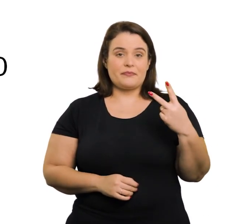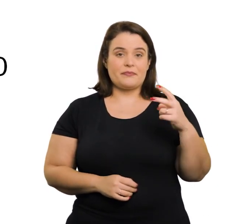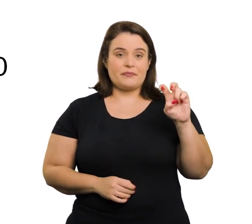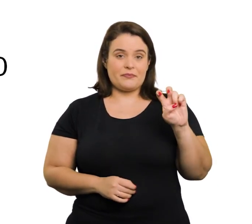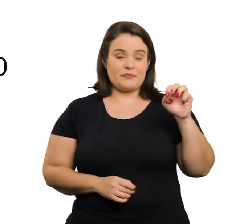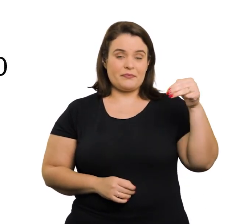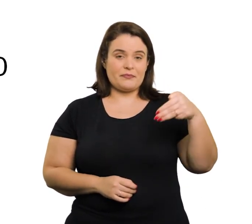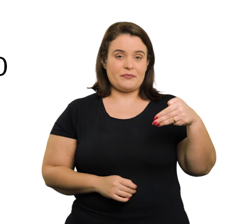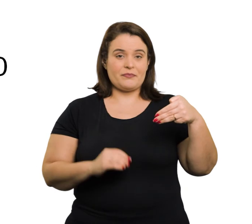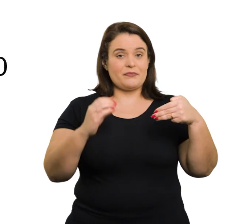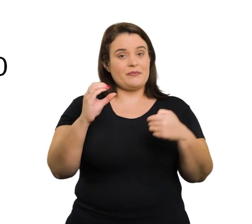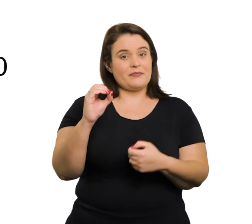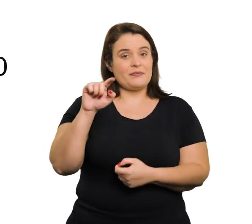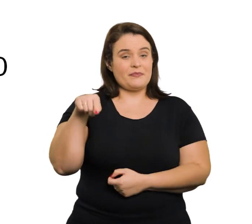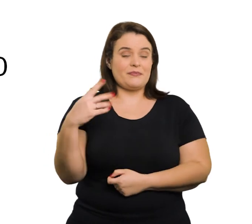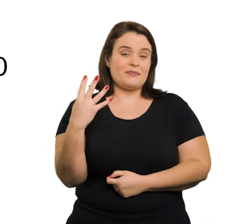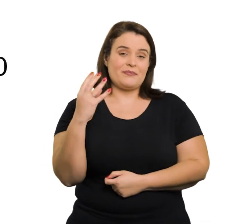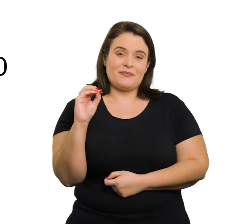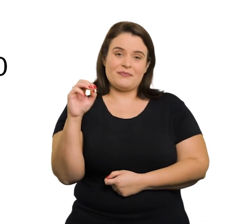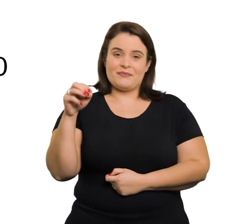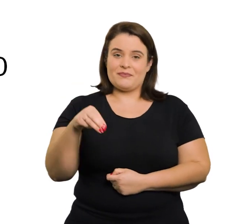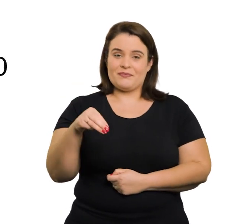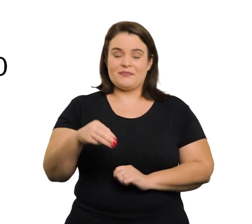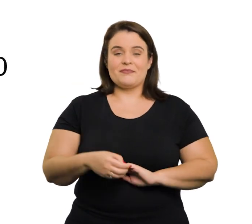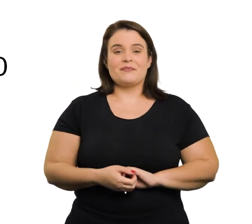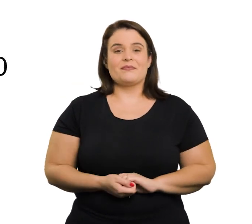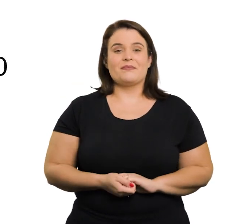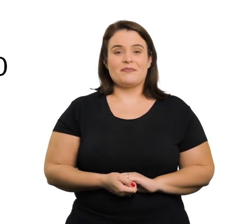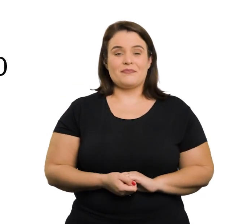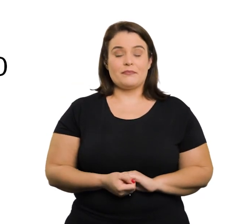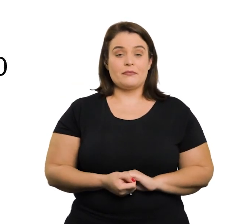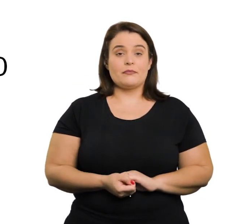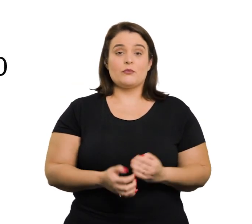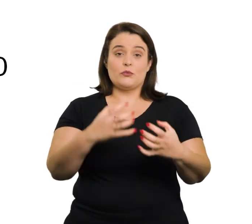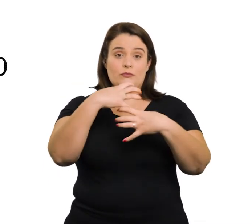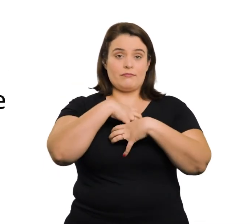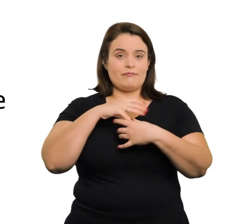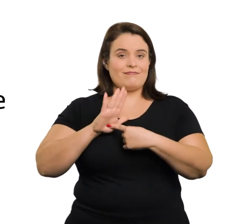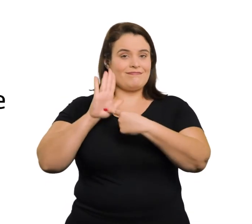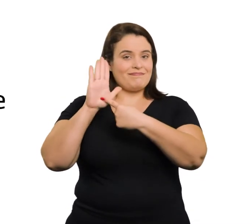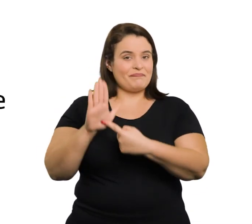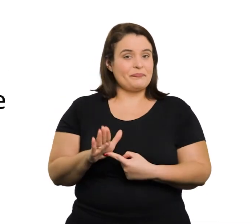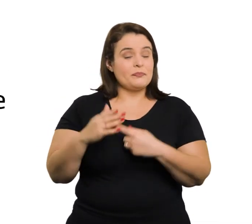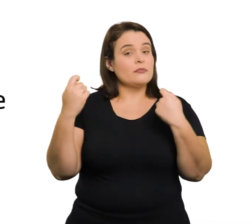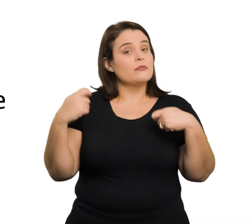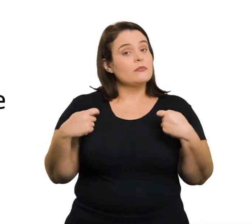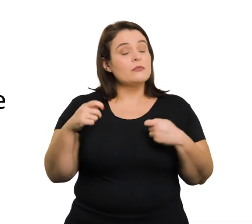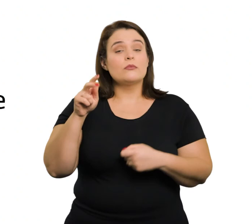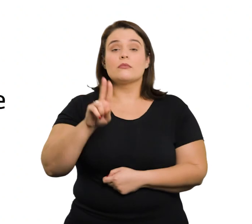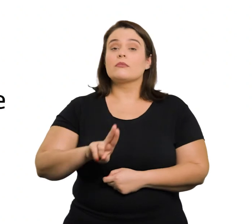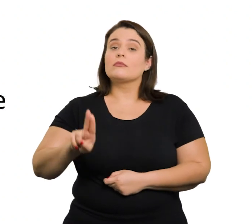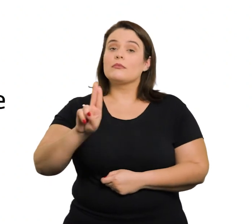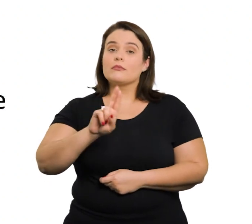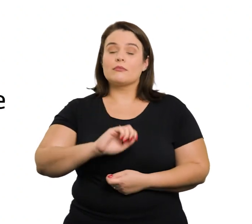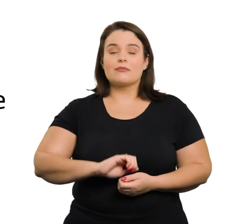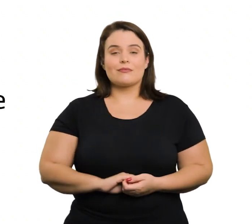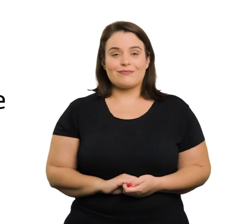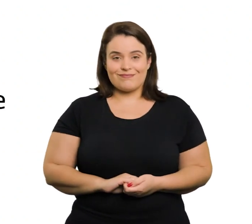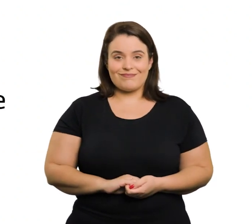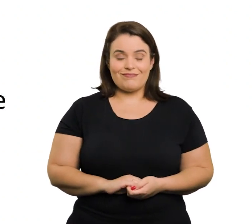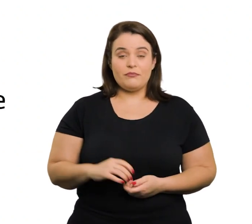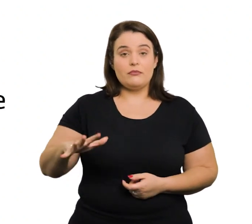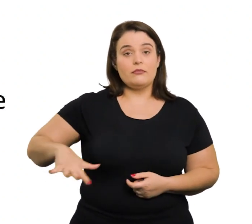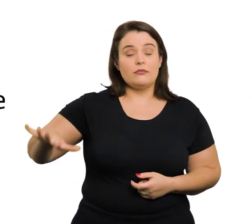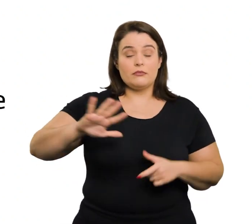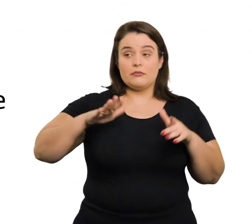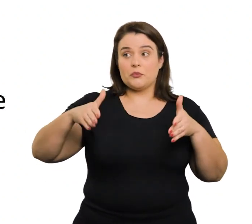entre 0,25 metro e 0,40 metro. Este tipo de sinalização deve ser